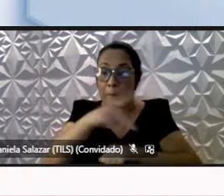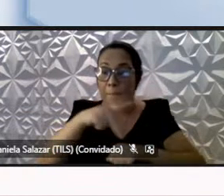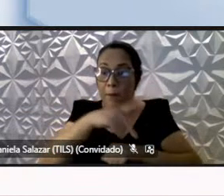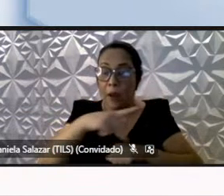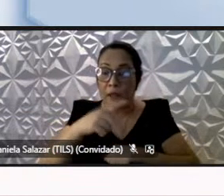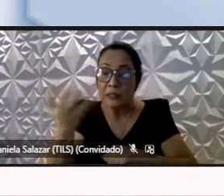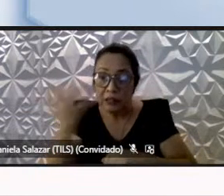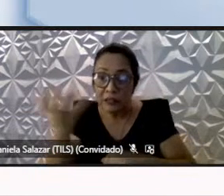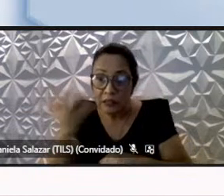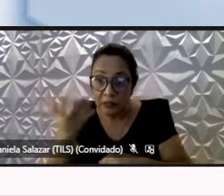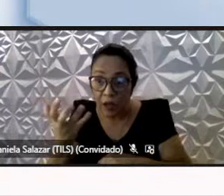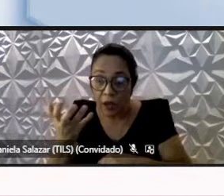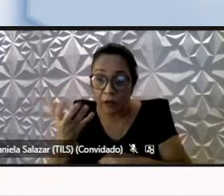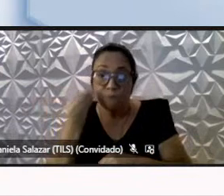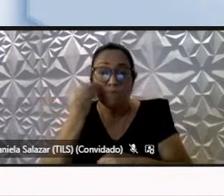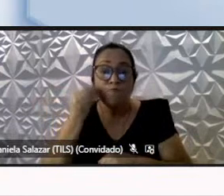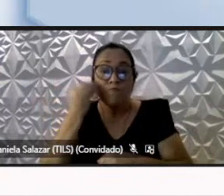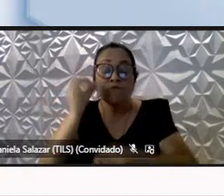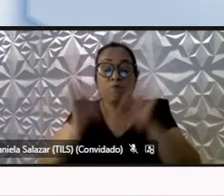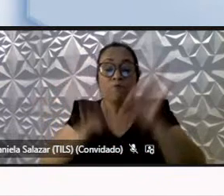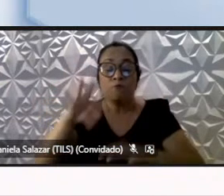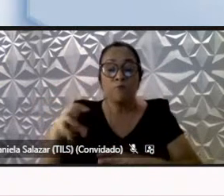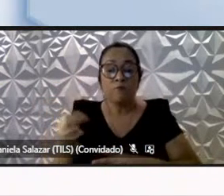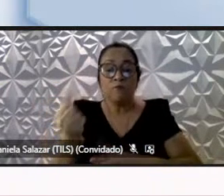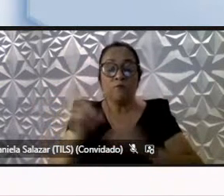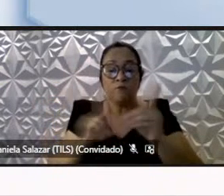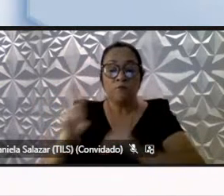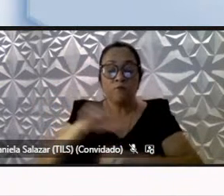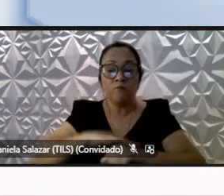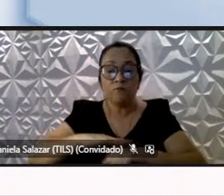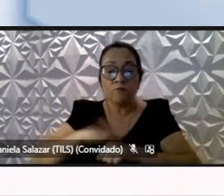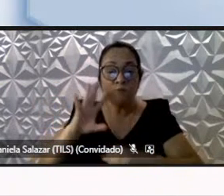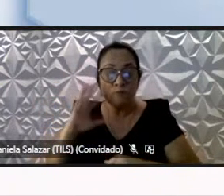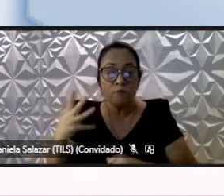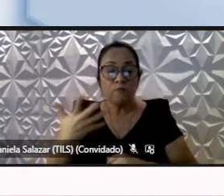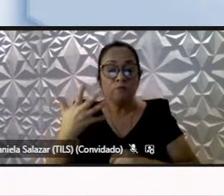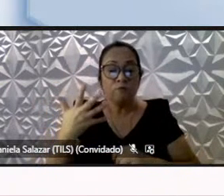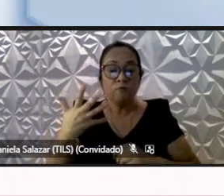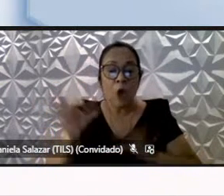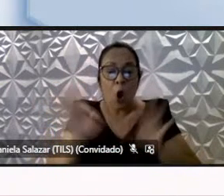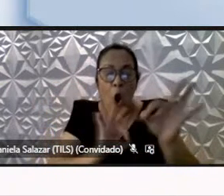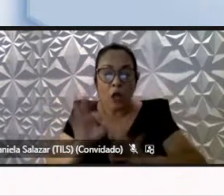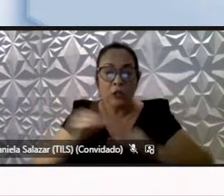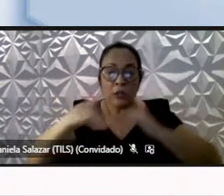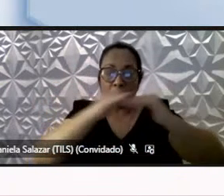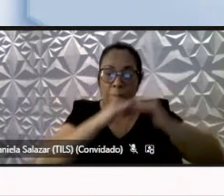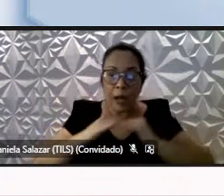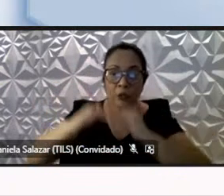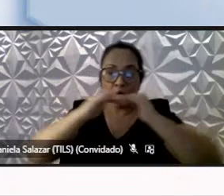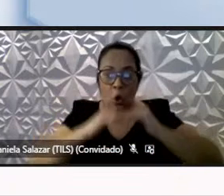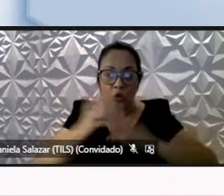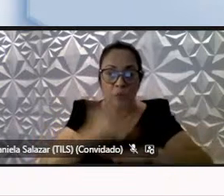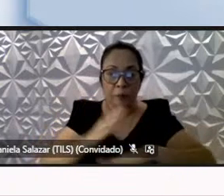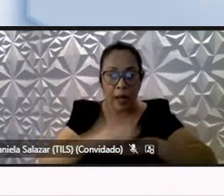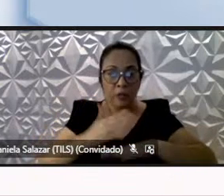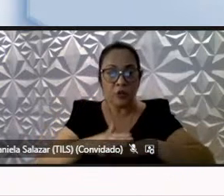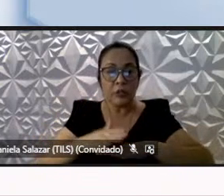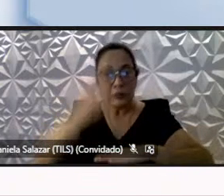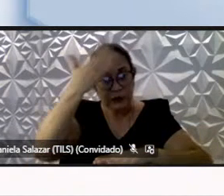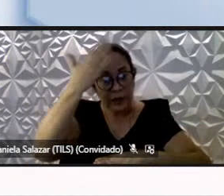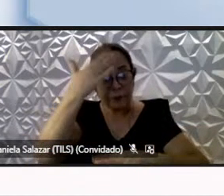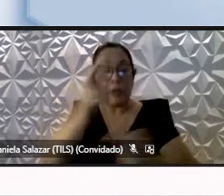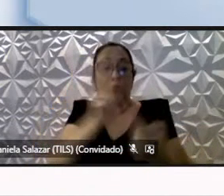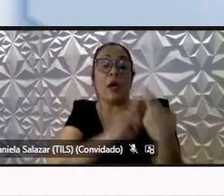a justiça restaurativa, que assuma padrões de prática pelos quais ele possa realmente se responsabilizar depois.